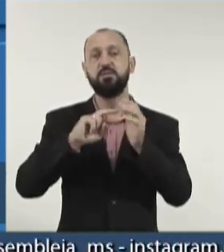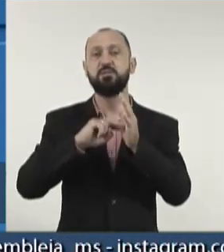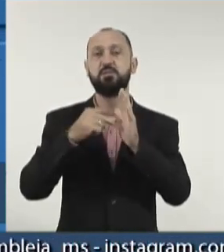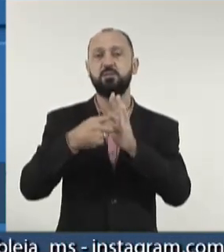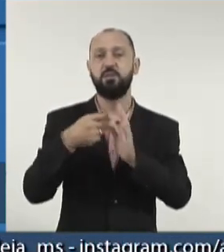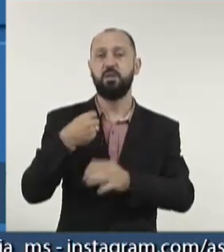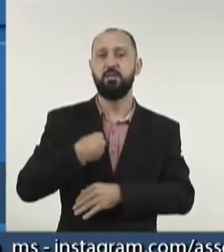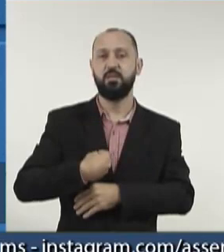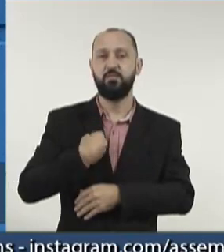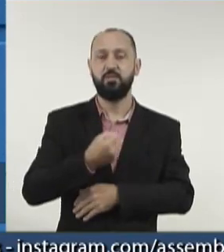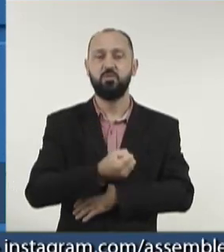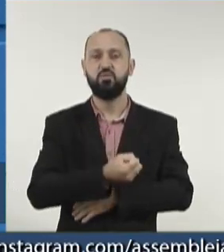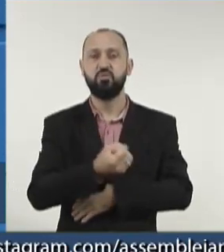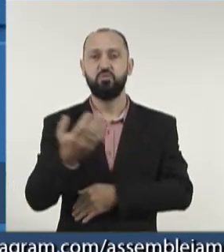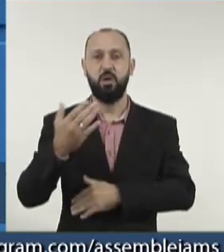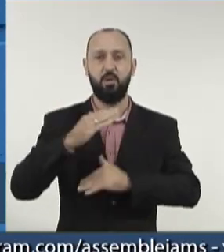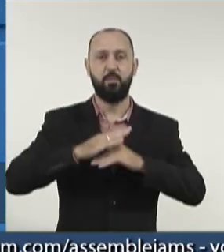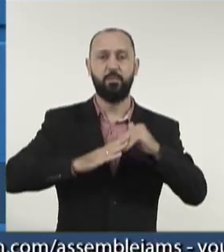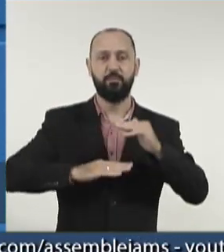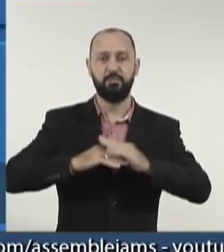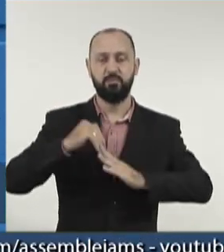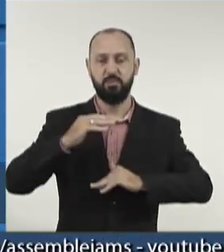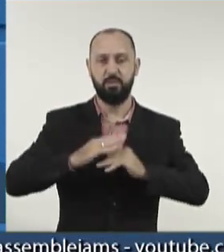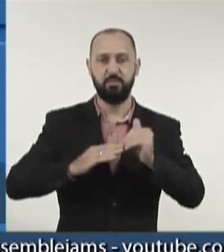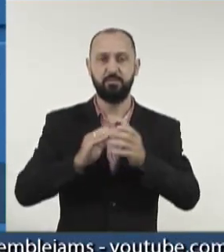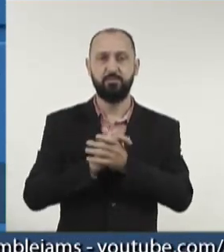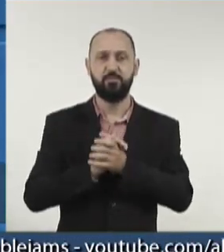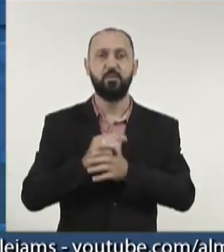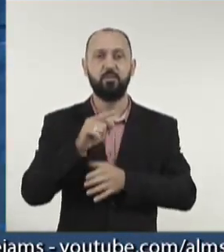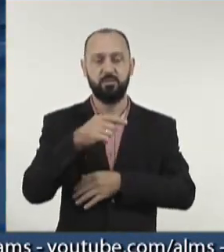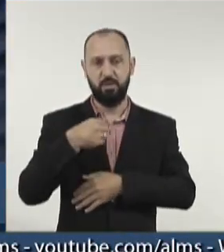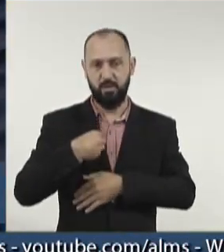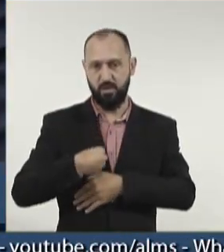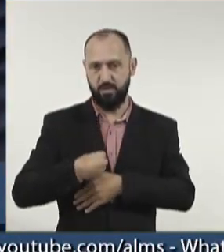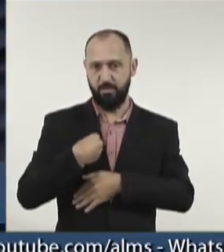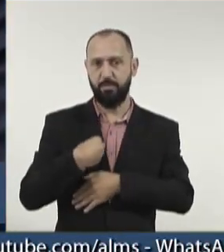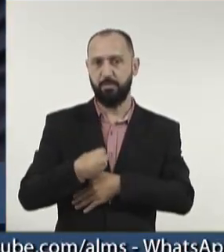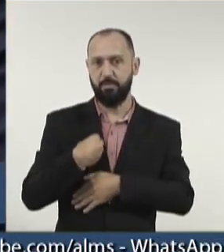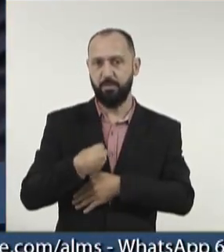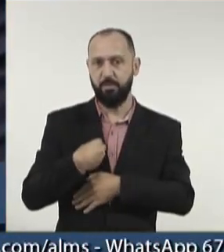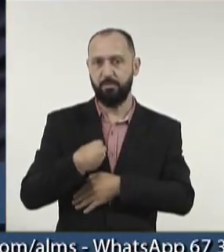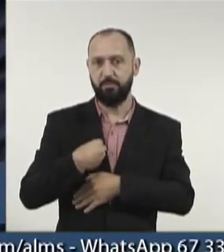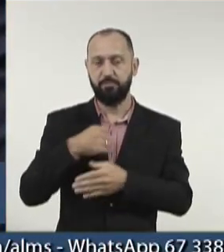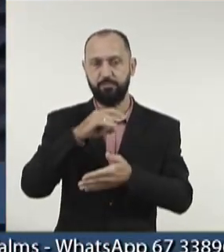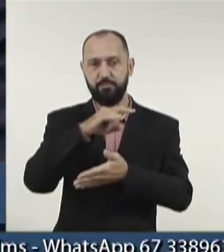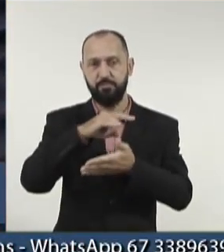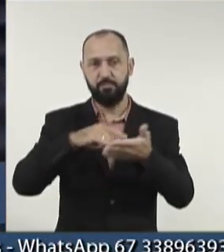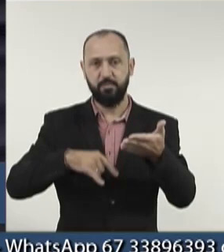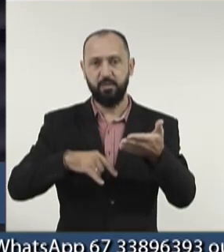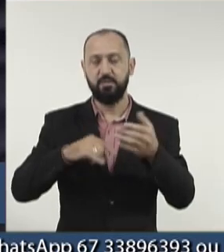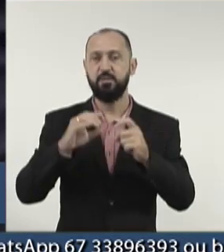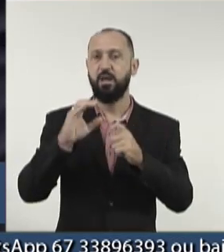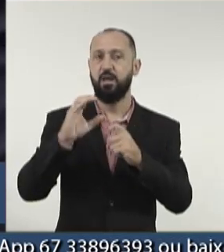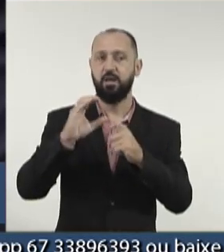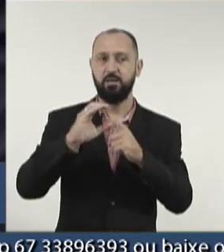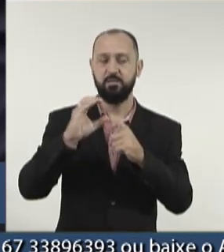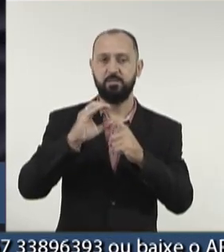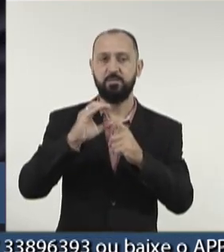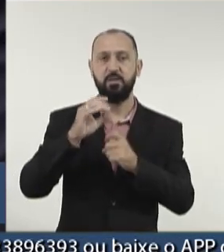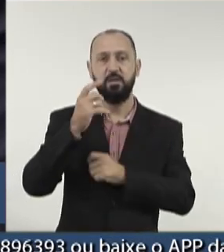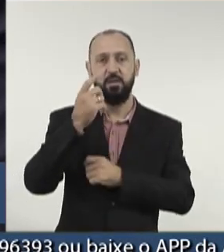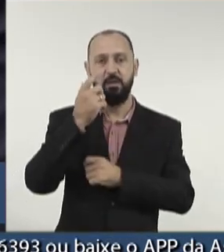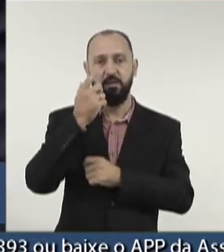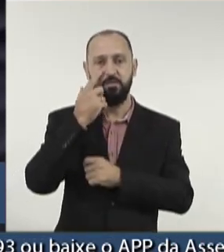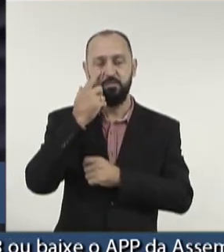na vida de milhares de servidores. Vossa Excelência participou aqui da prestação de contas da CACEMES e viu que